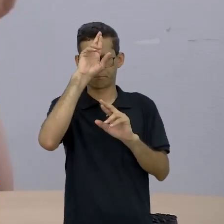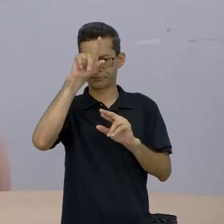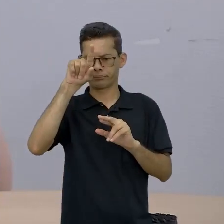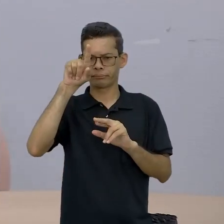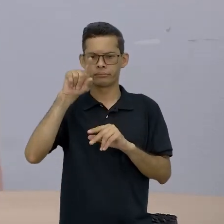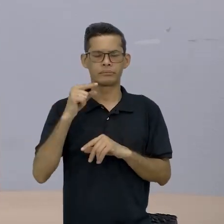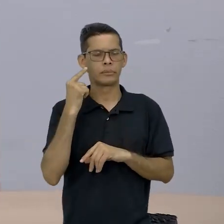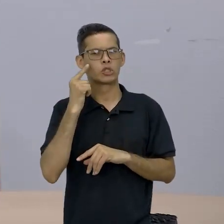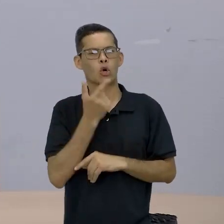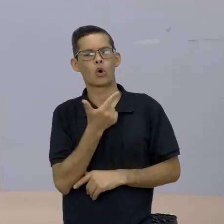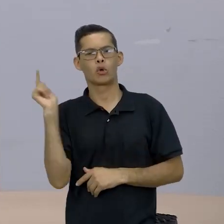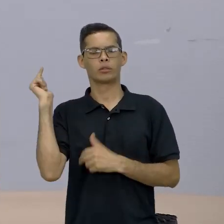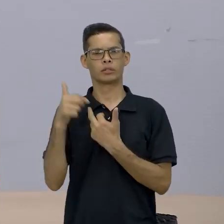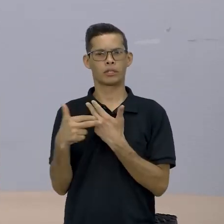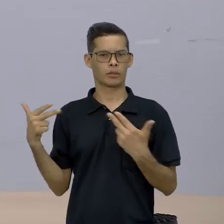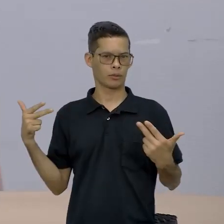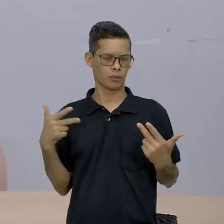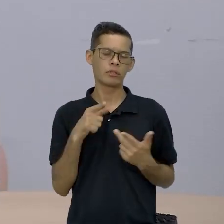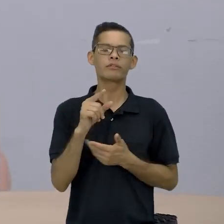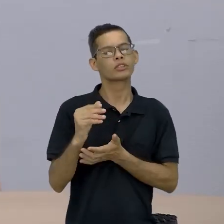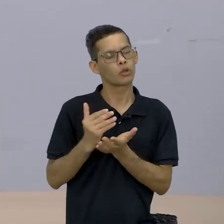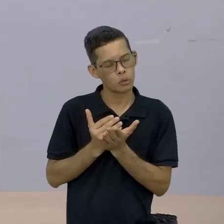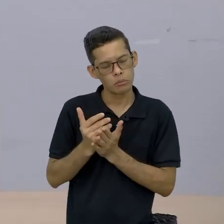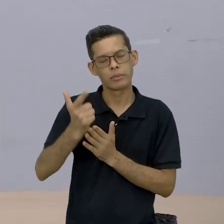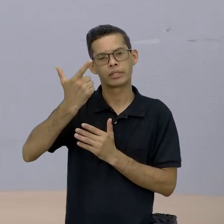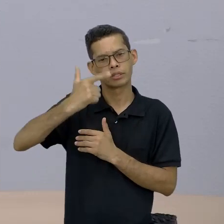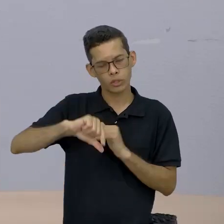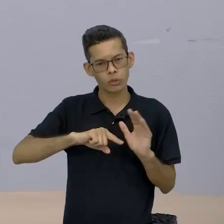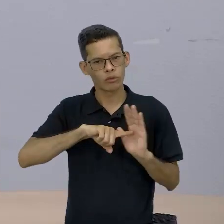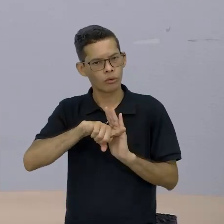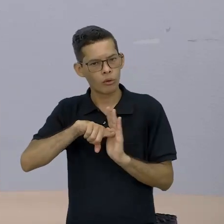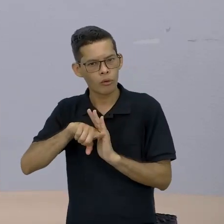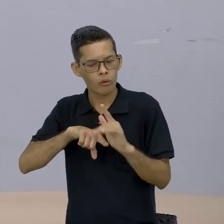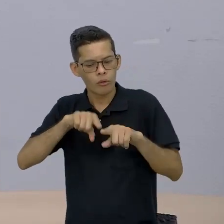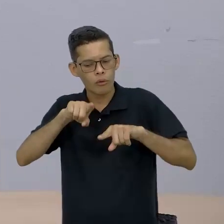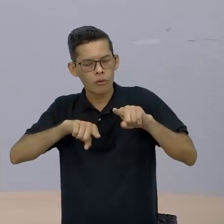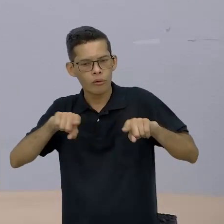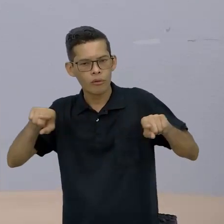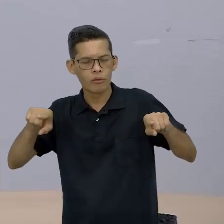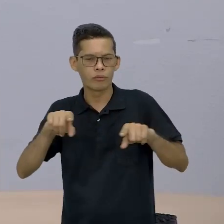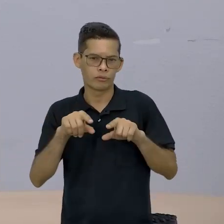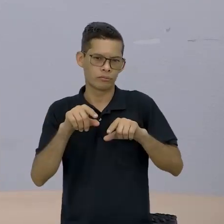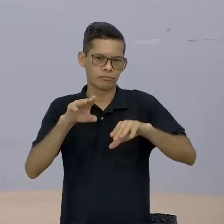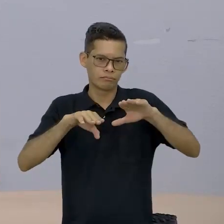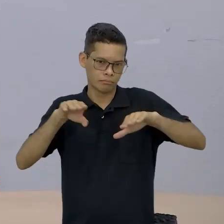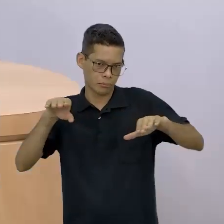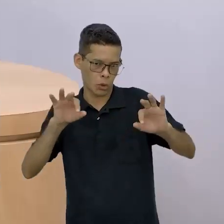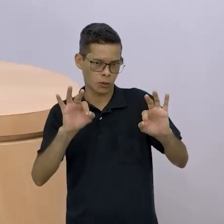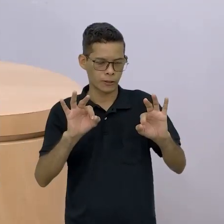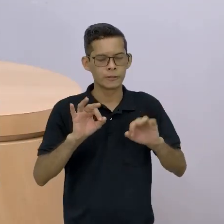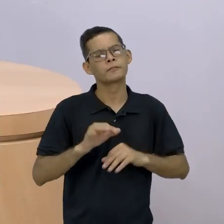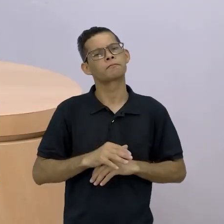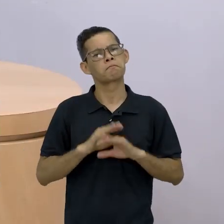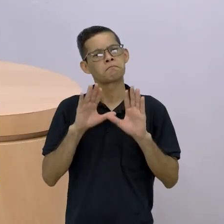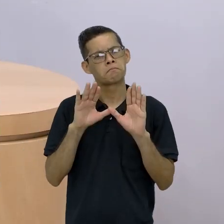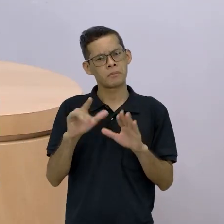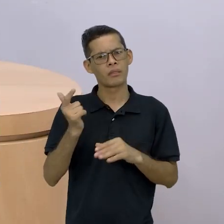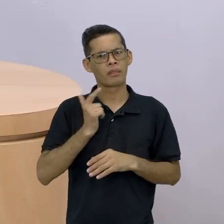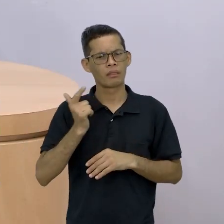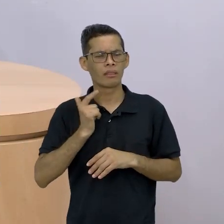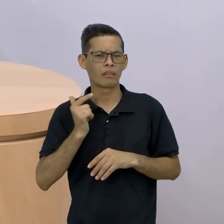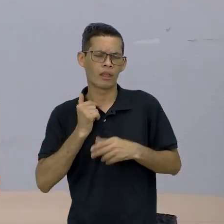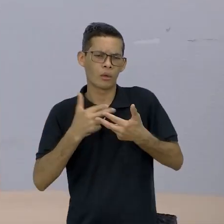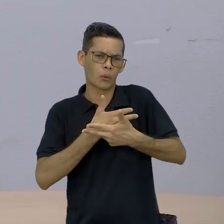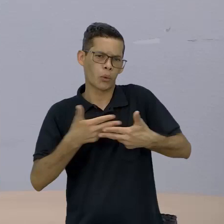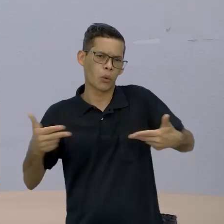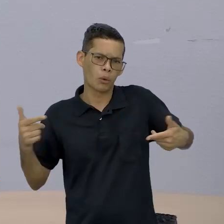aí você recomeça, você reconstrói a sua hipótese a partir daqueles dados. Mas muita coisa que está